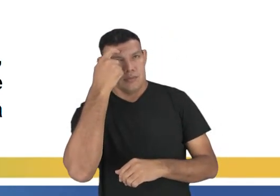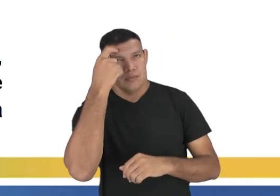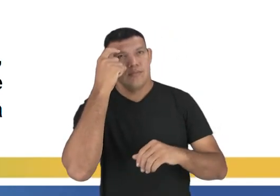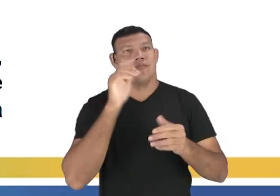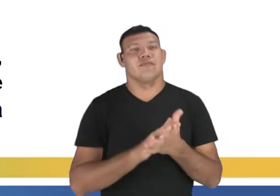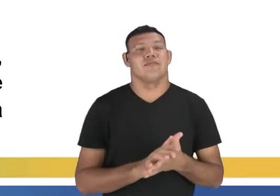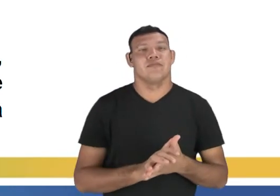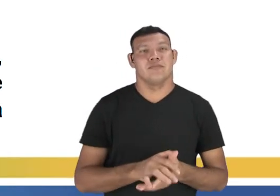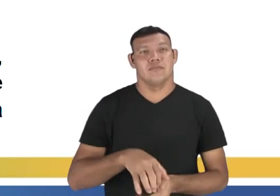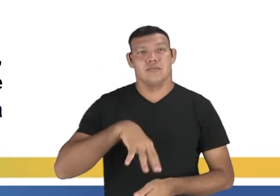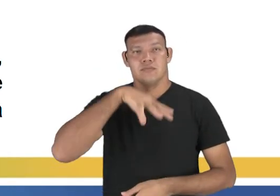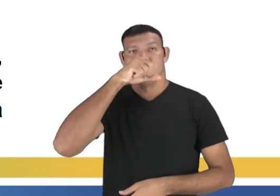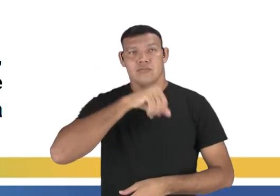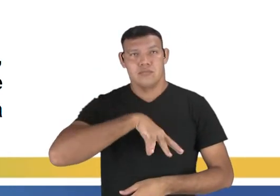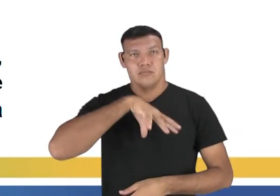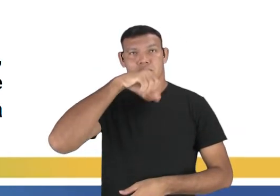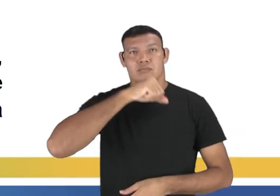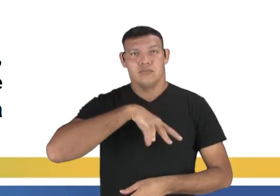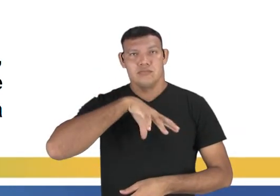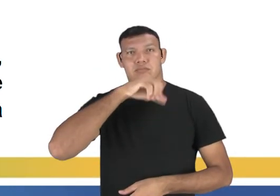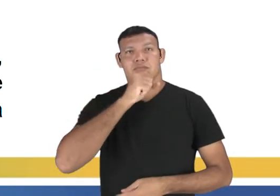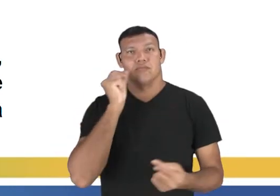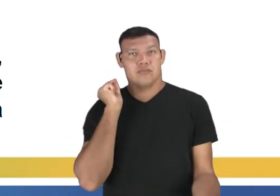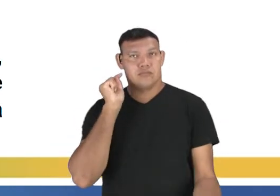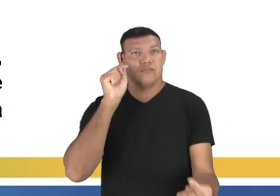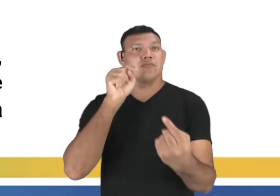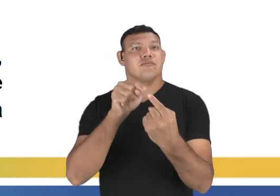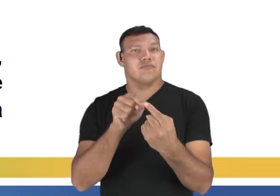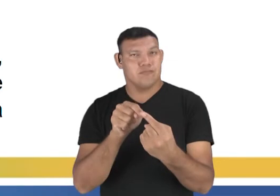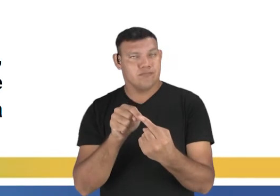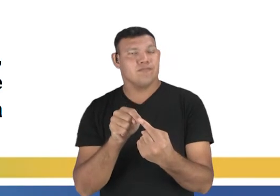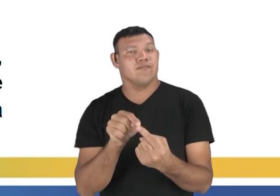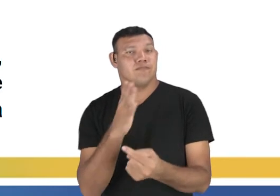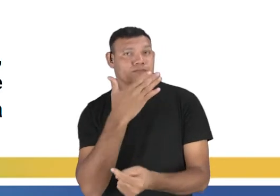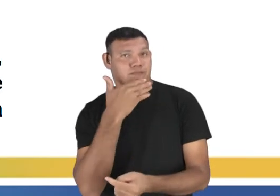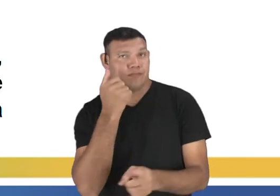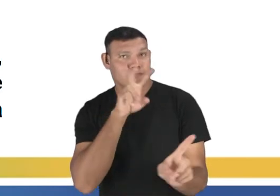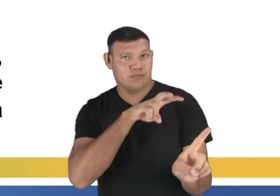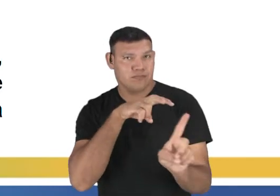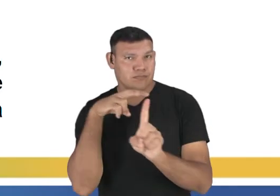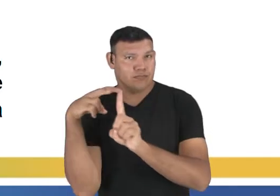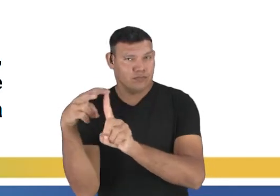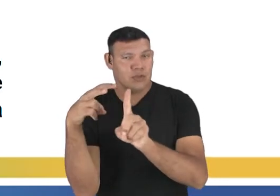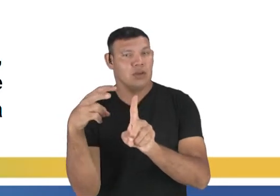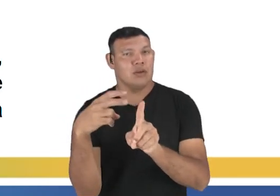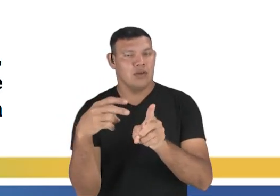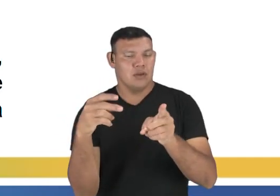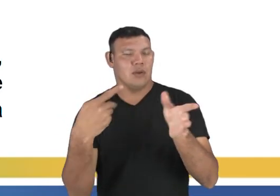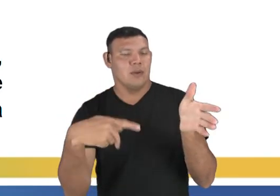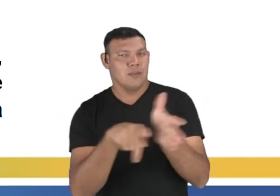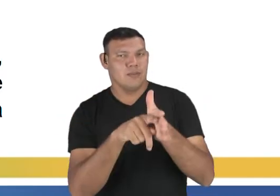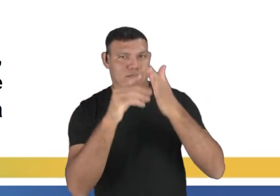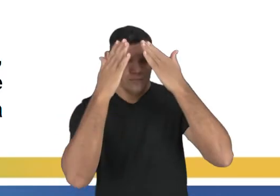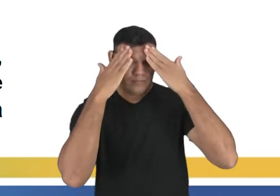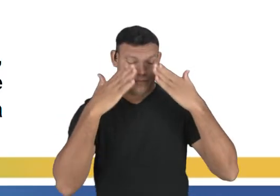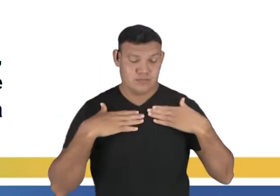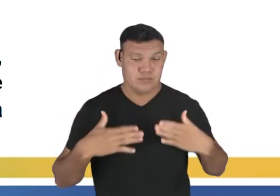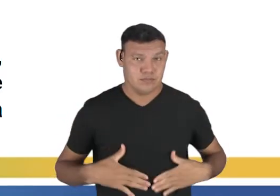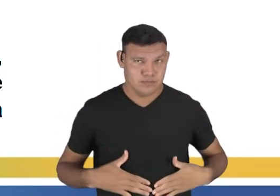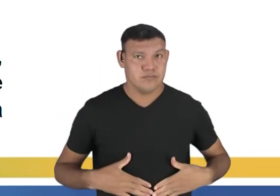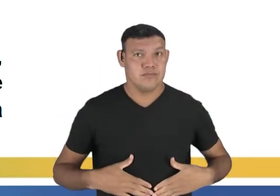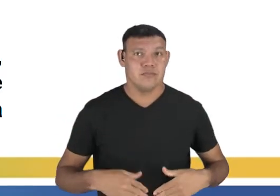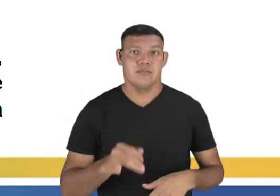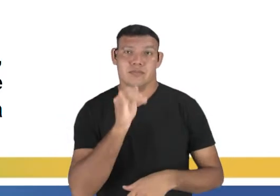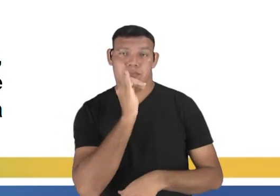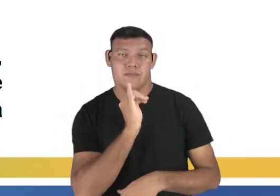exercícios respiratórios voltados para a obtenção de uma melhor percepção sobre o próprio corpo. Exemplos desse tipo